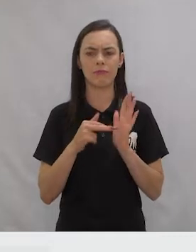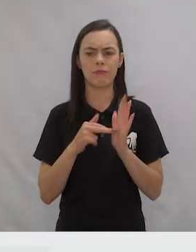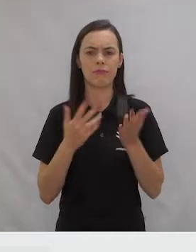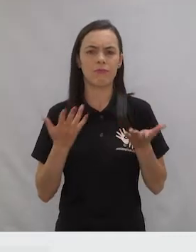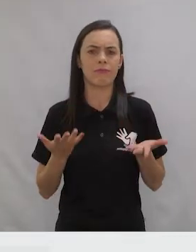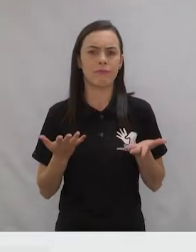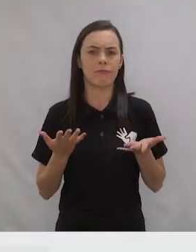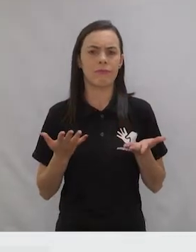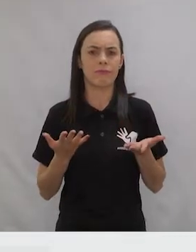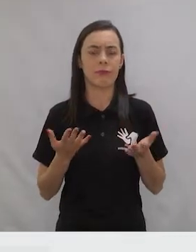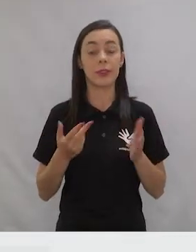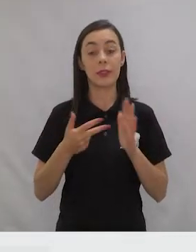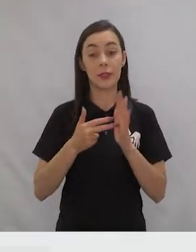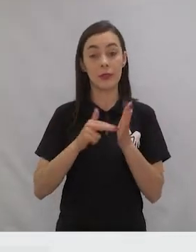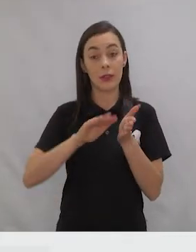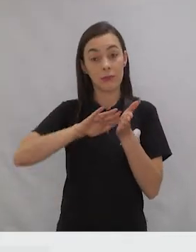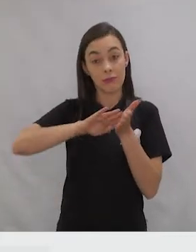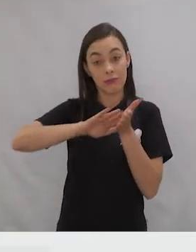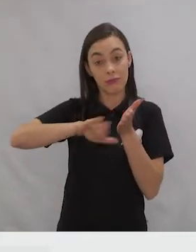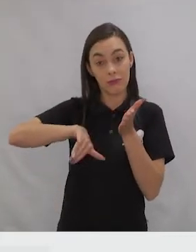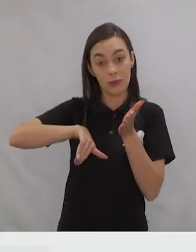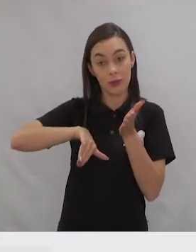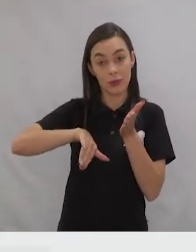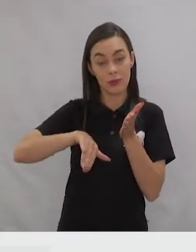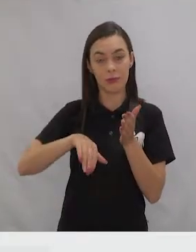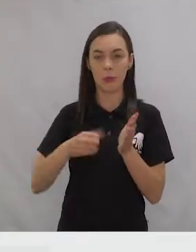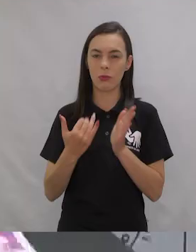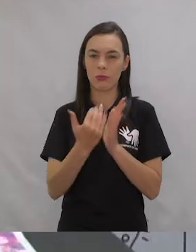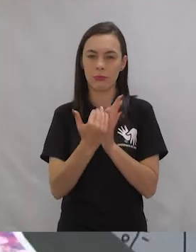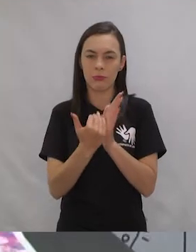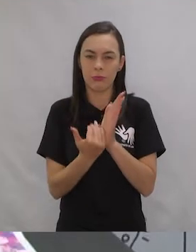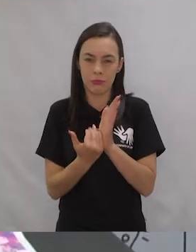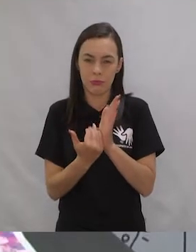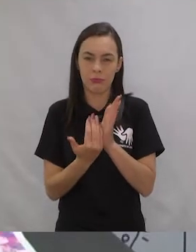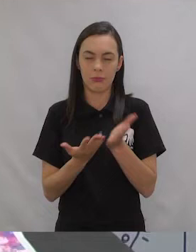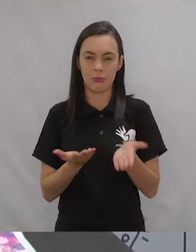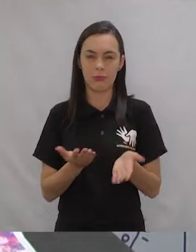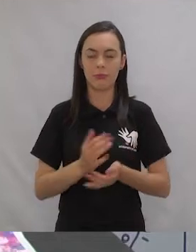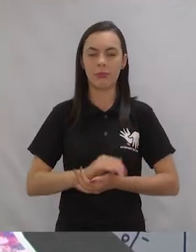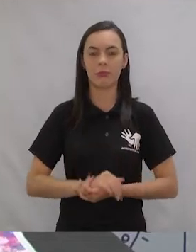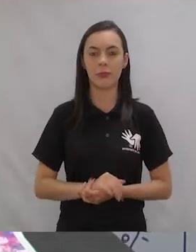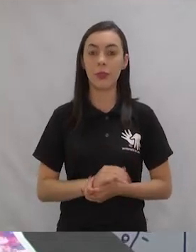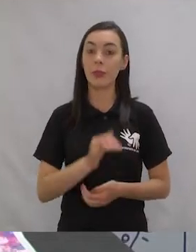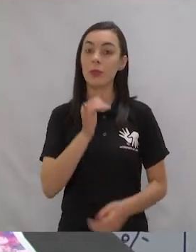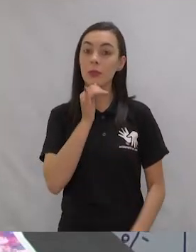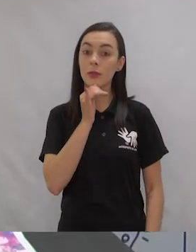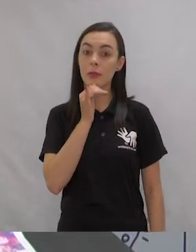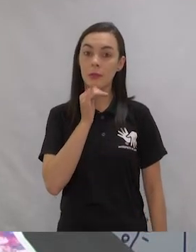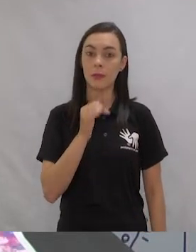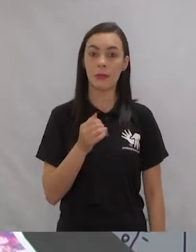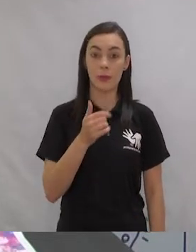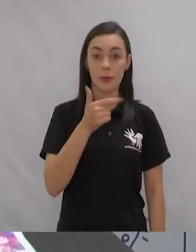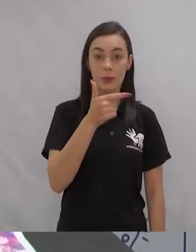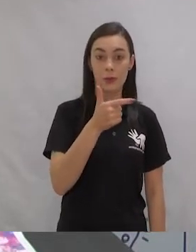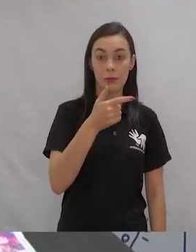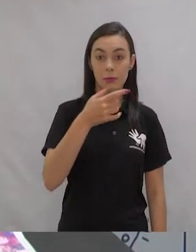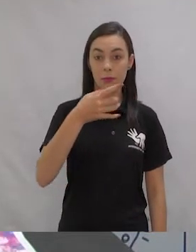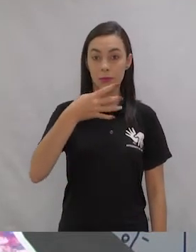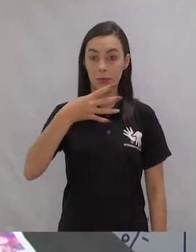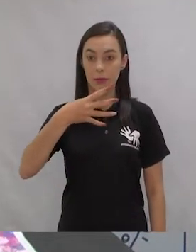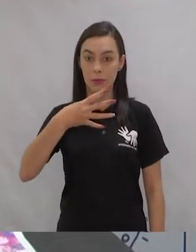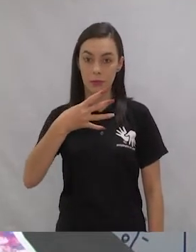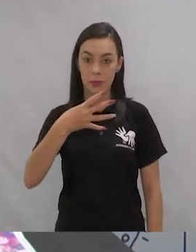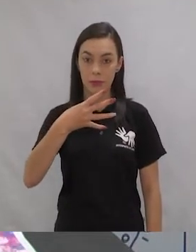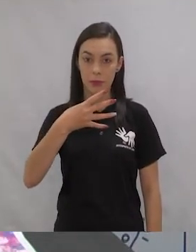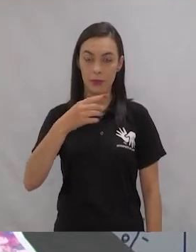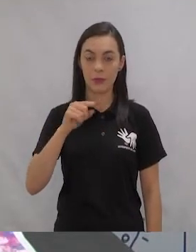subtração? Tirar, diminuir. Então, mais um exemplo. Eu tenho